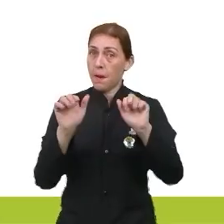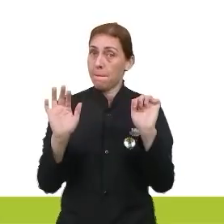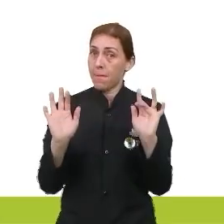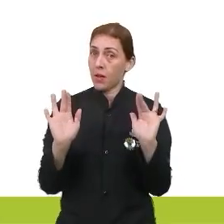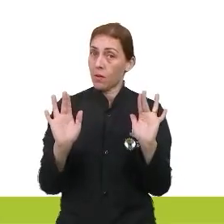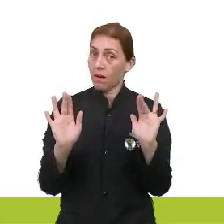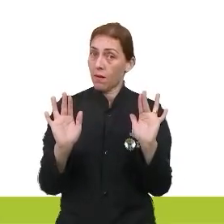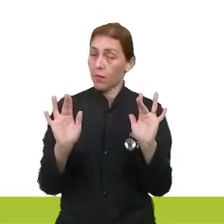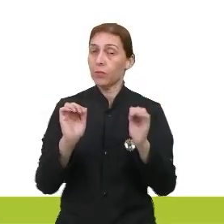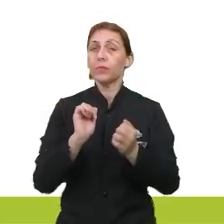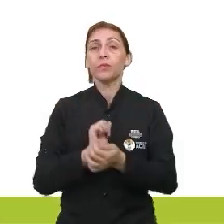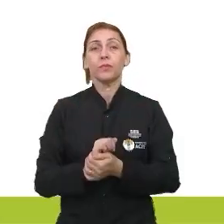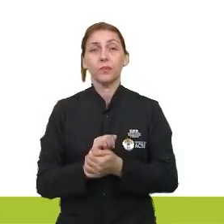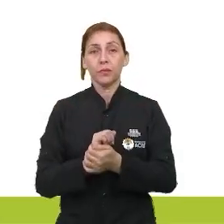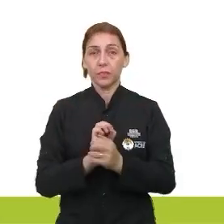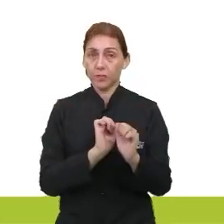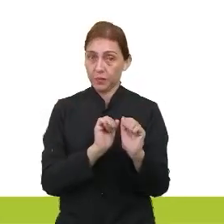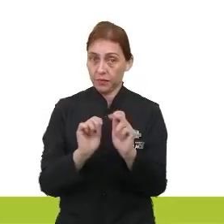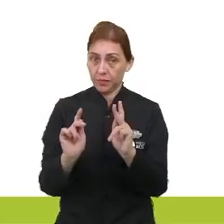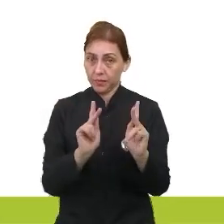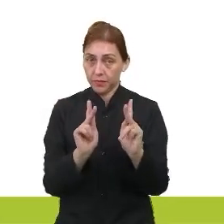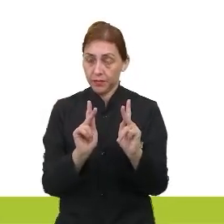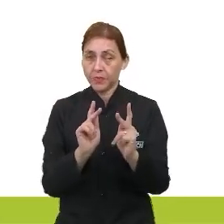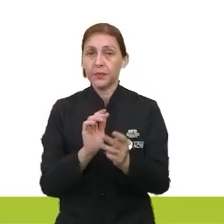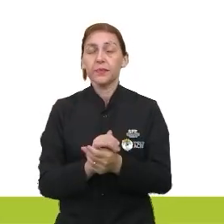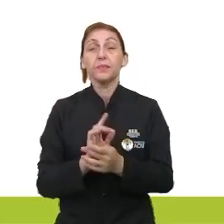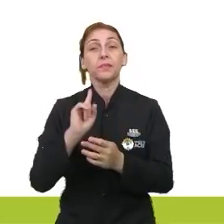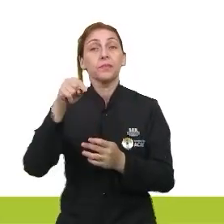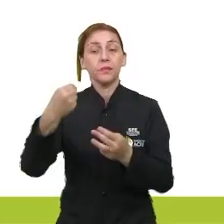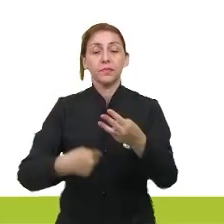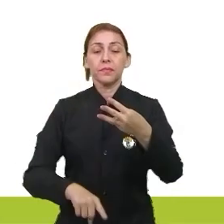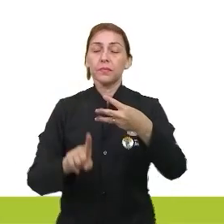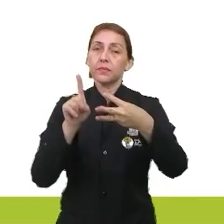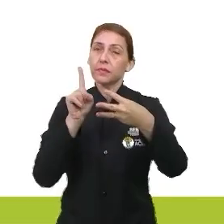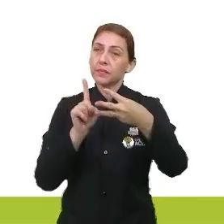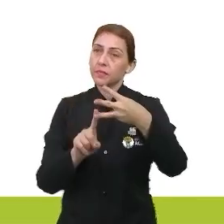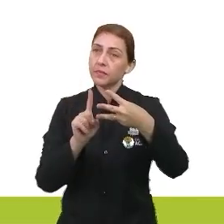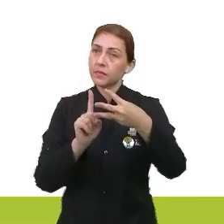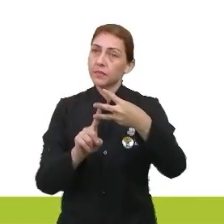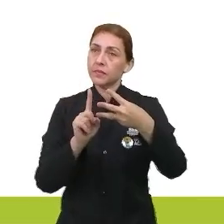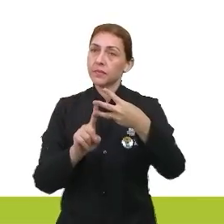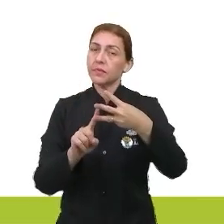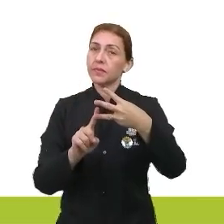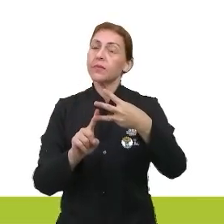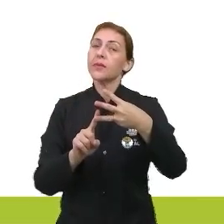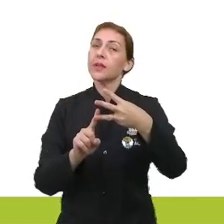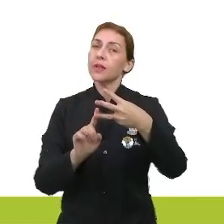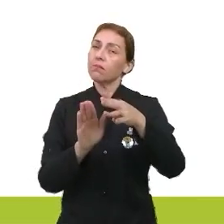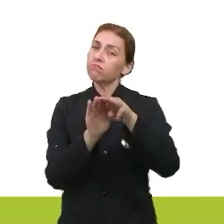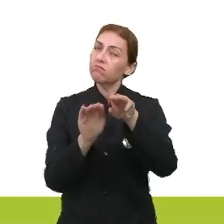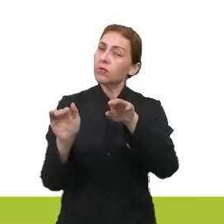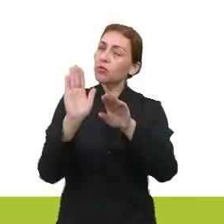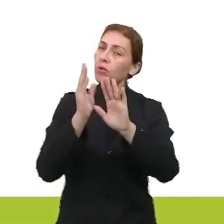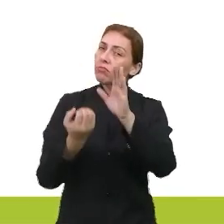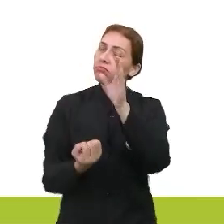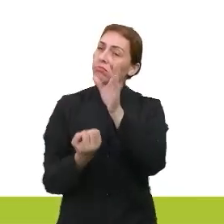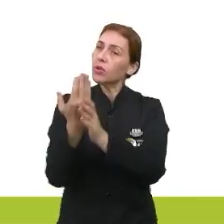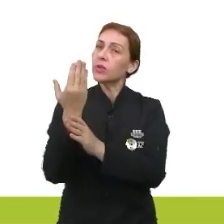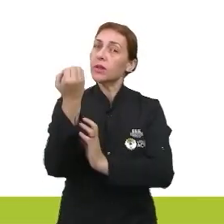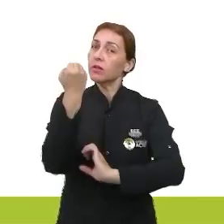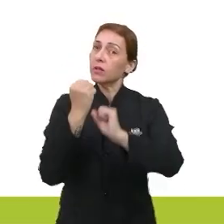manual. Tudo bem até aí? No próximo estágio, que é o estágio mais elevado, que já é a